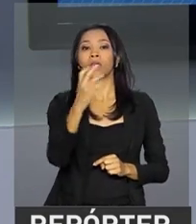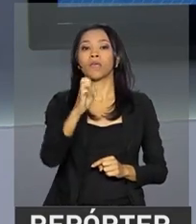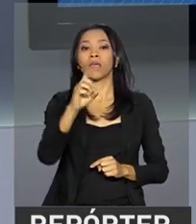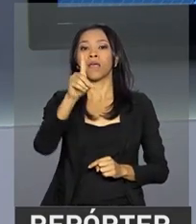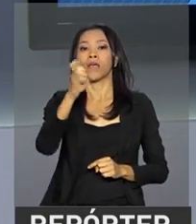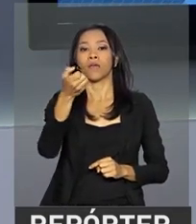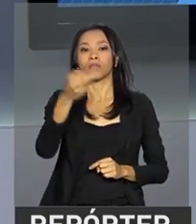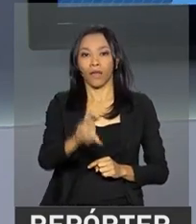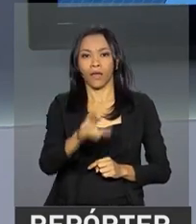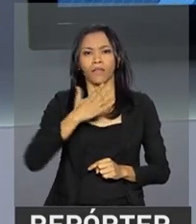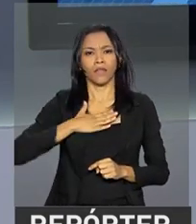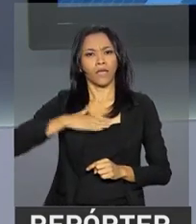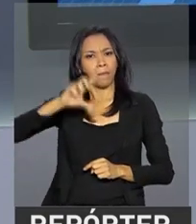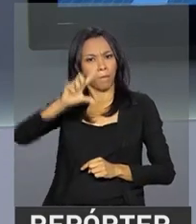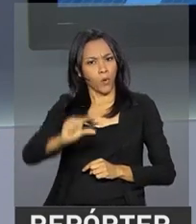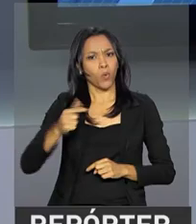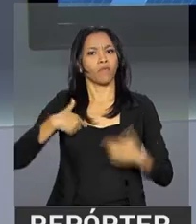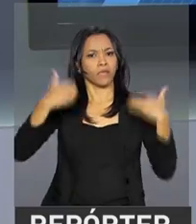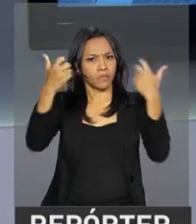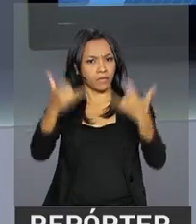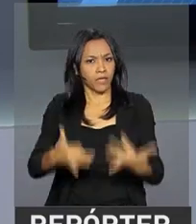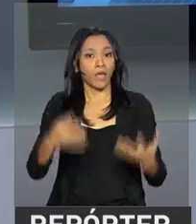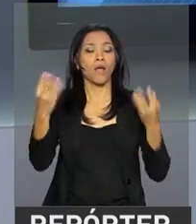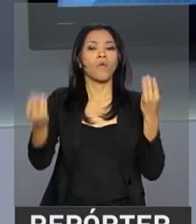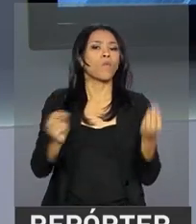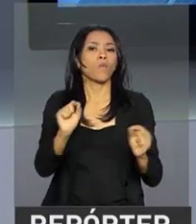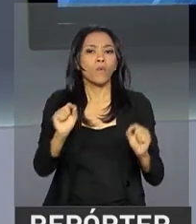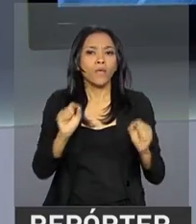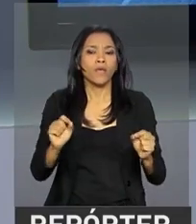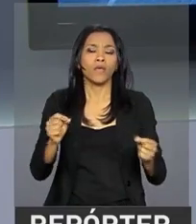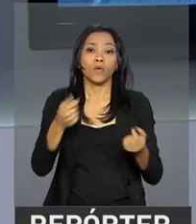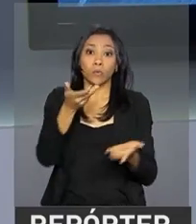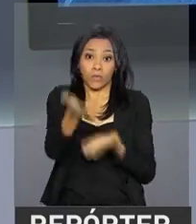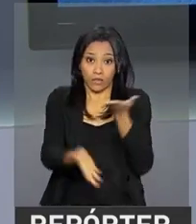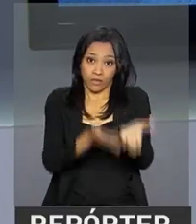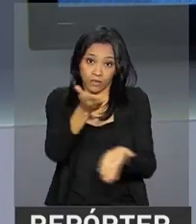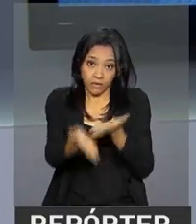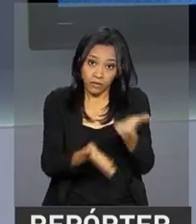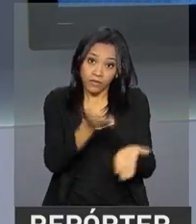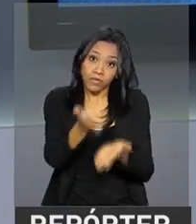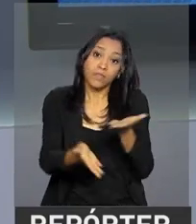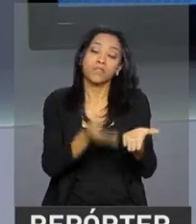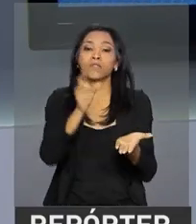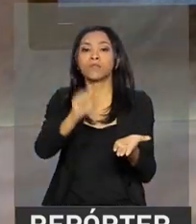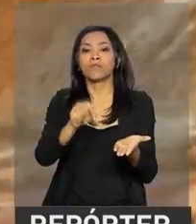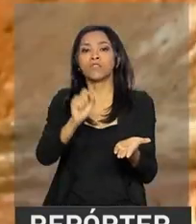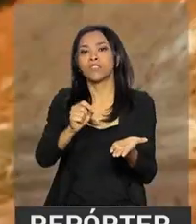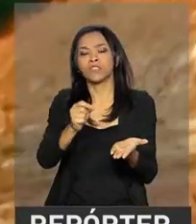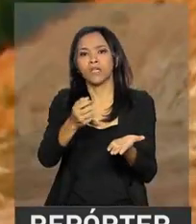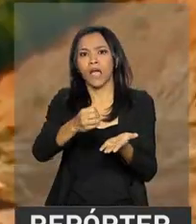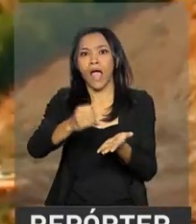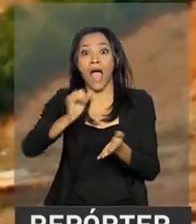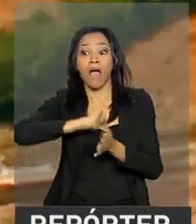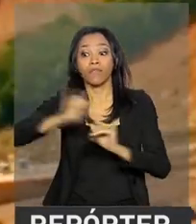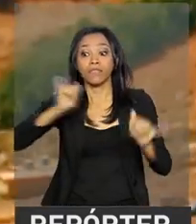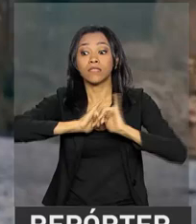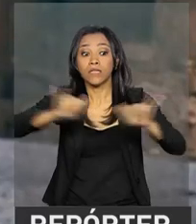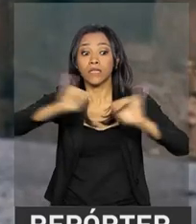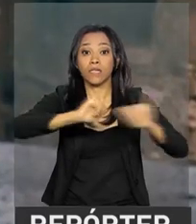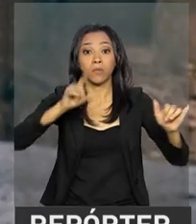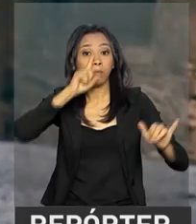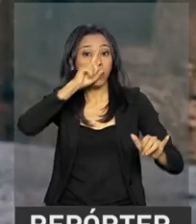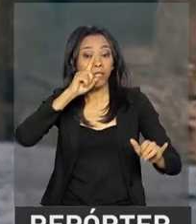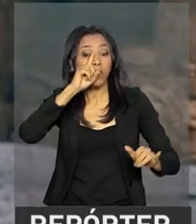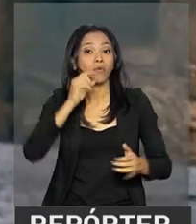falar daqui a pouco sobre o serviço de alerta de desastre natural pelo celular. Com a chegada das chuvas de verão, os alertas para risco